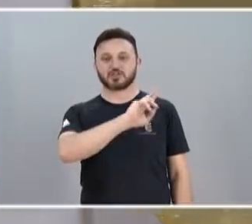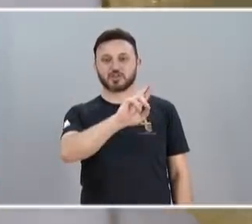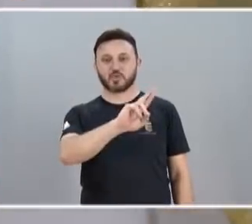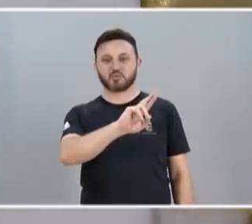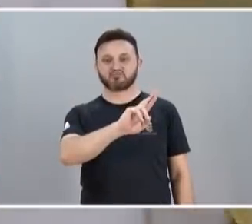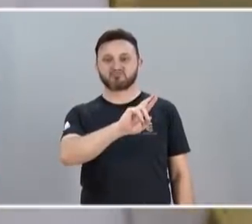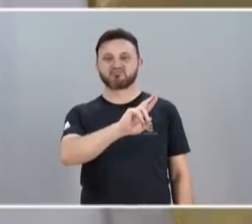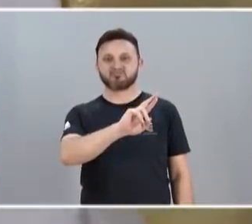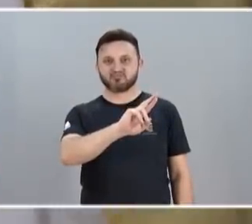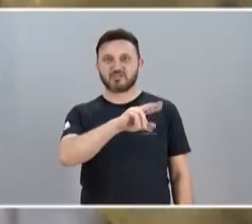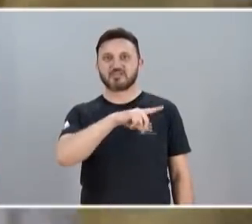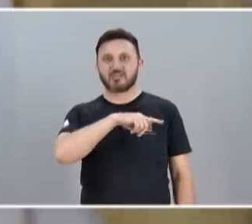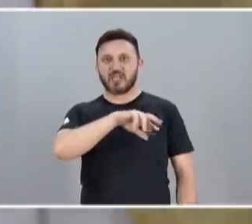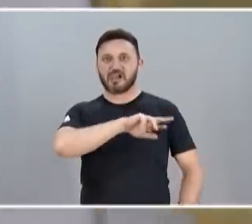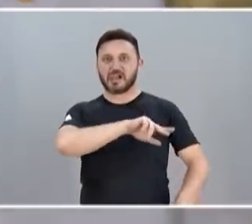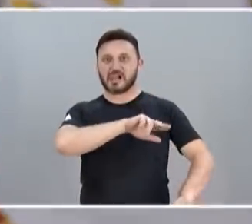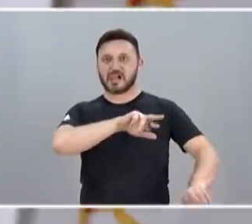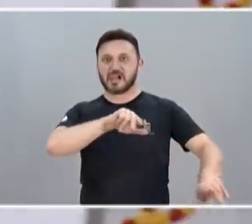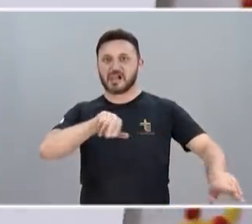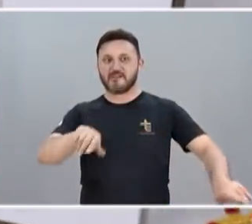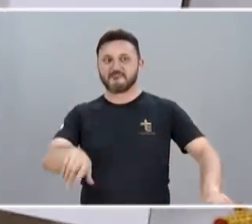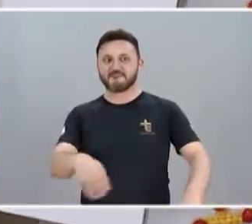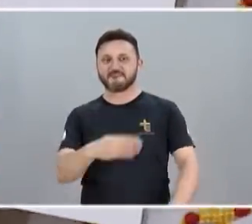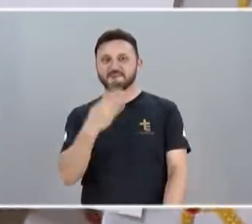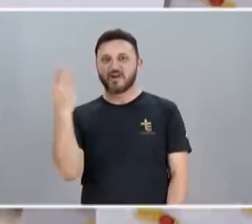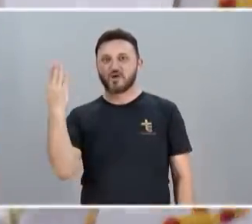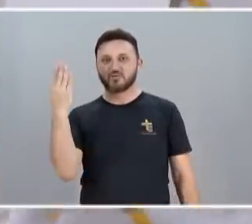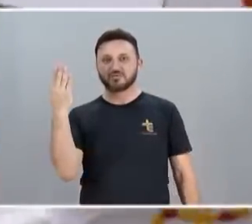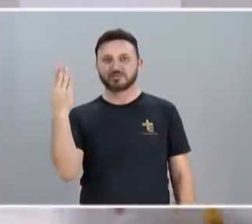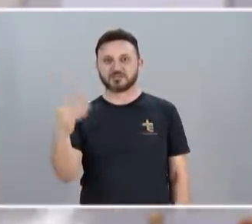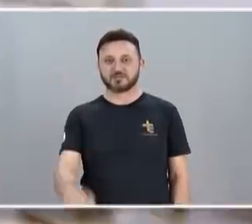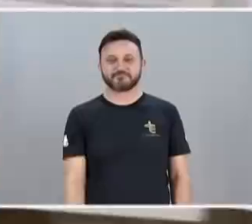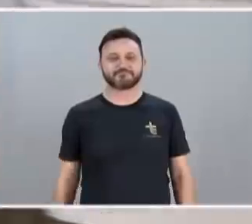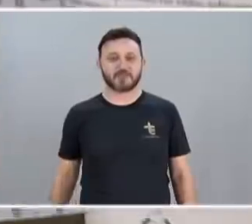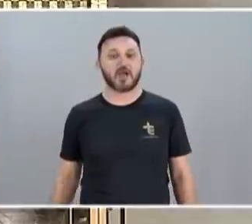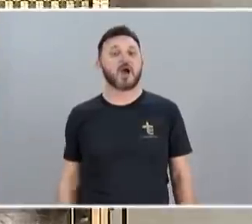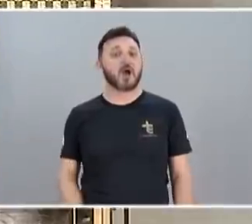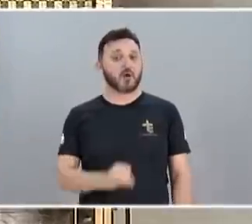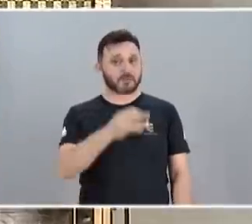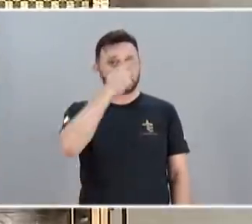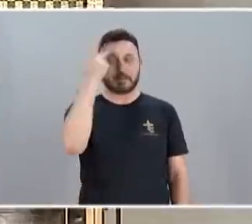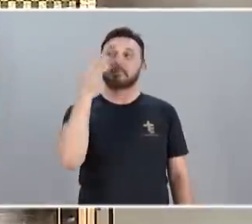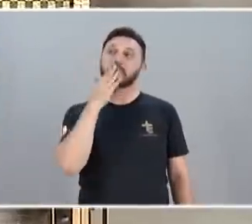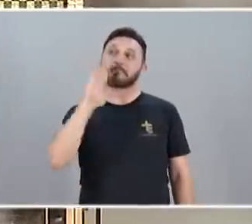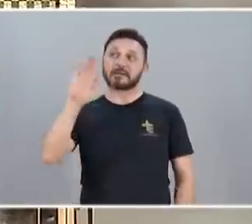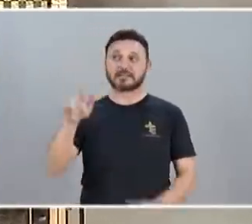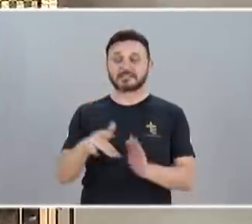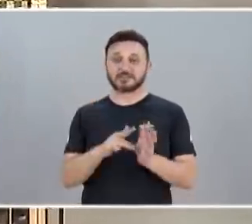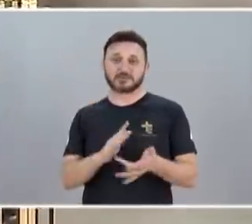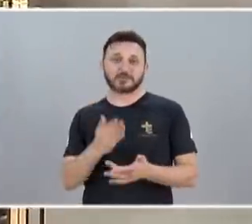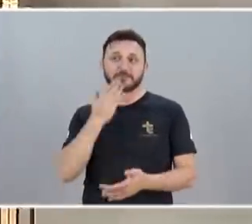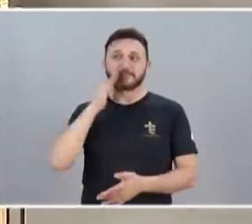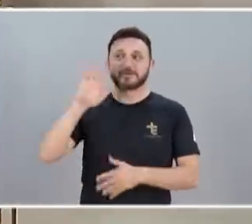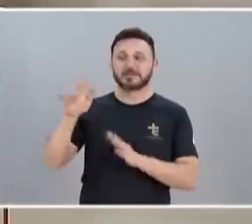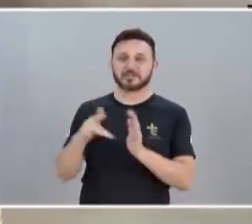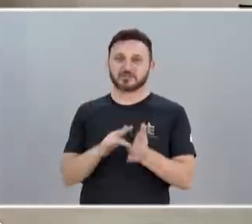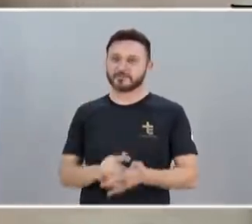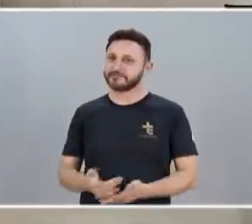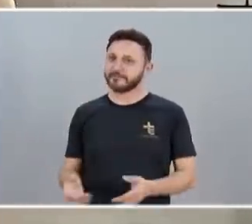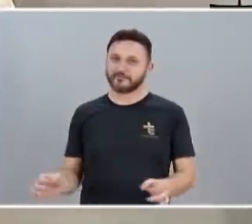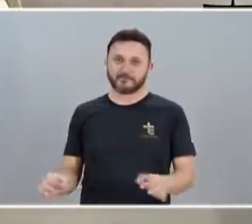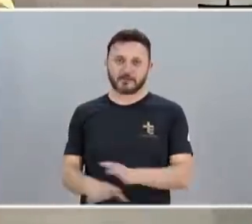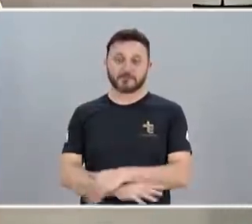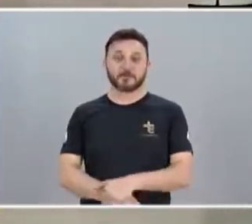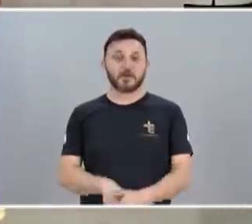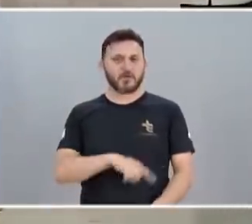doutrinas. Tem tudo a ver com a pregação de hoje. O último capítulo, falsas doutrinas. Vamos à bênção.